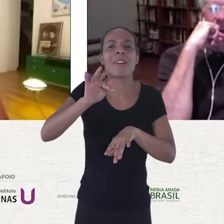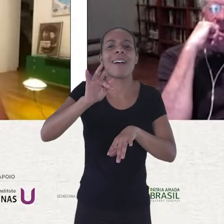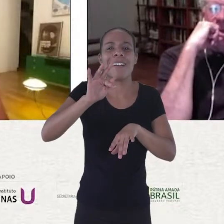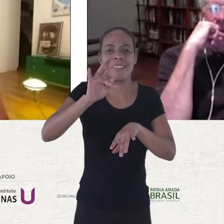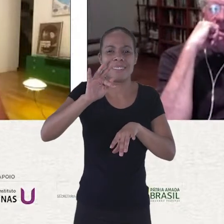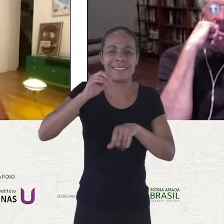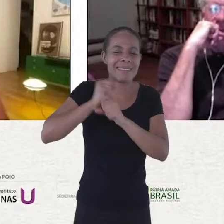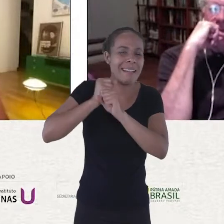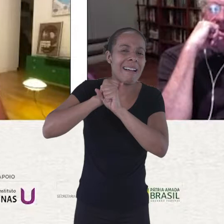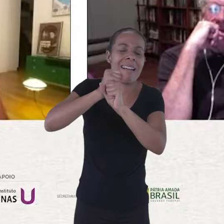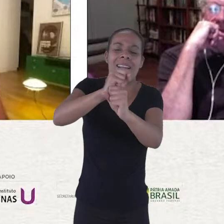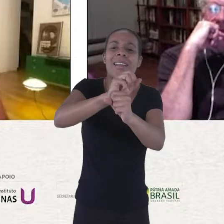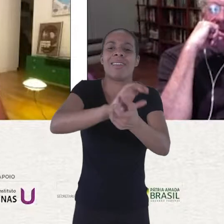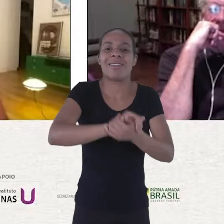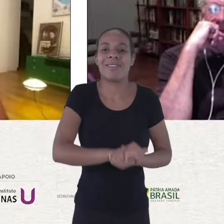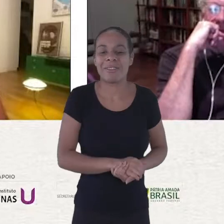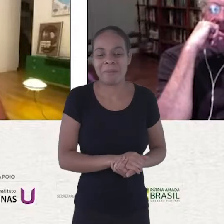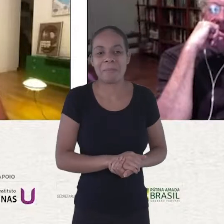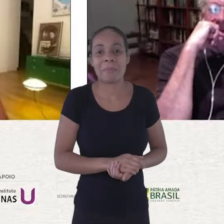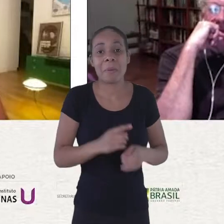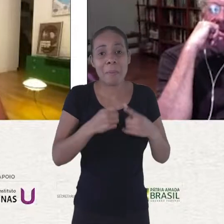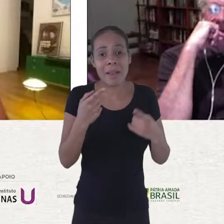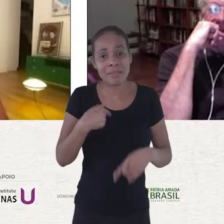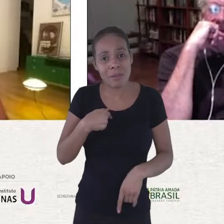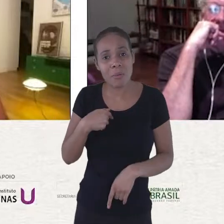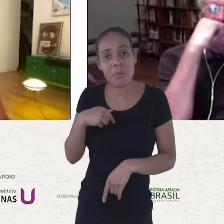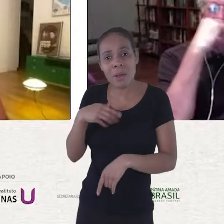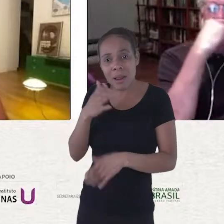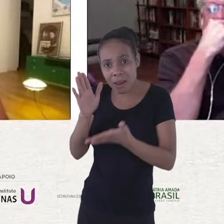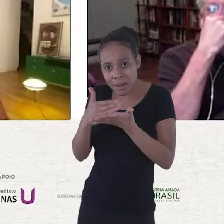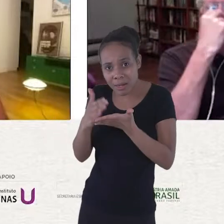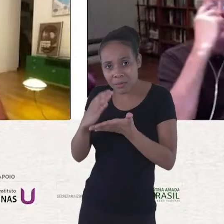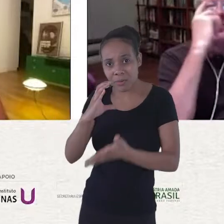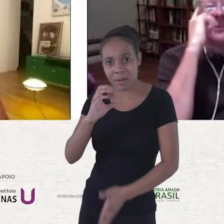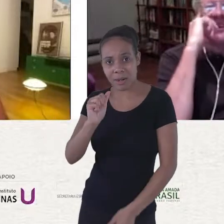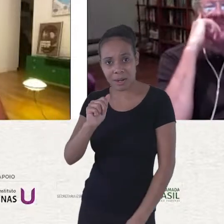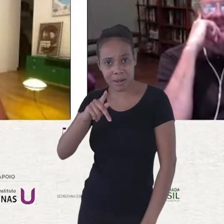o Capital muito novo, e falei, eu já li o Capital